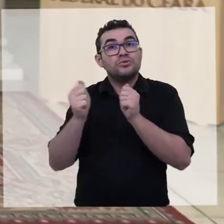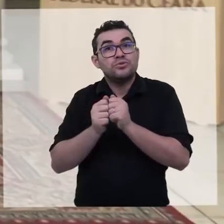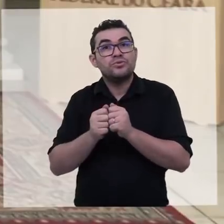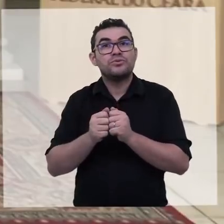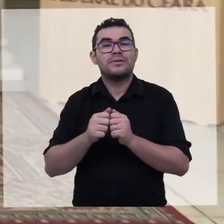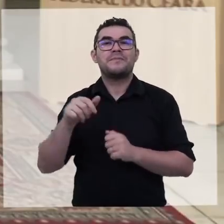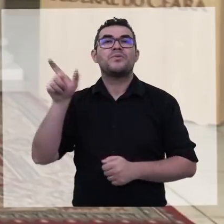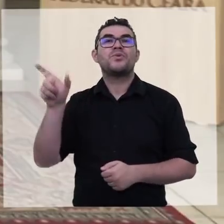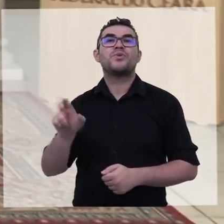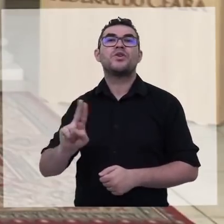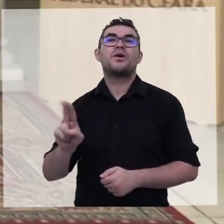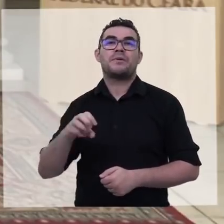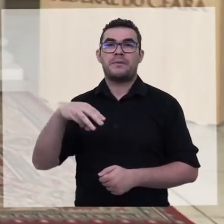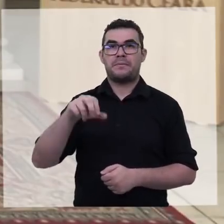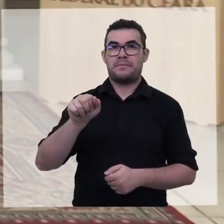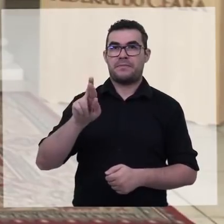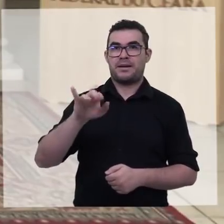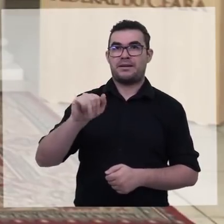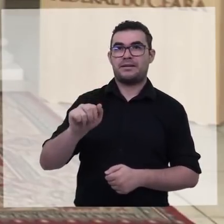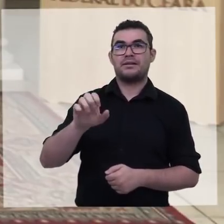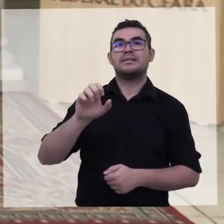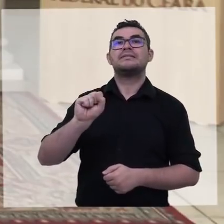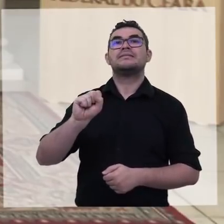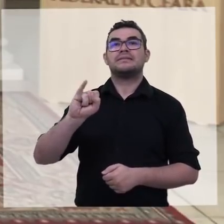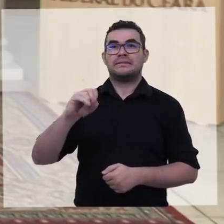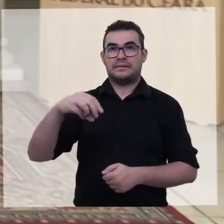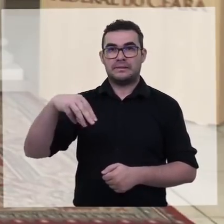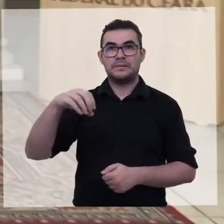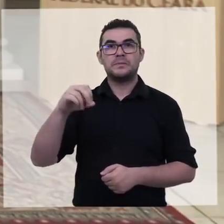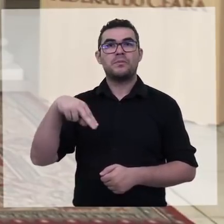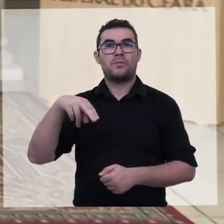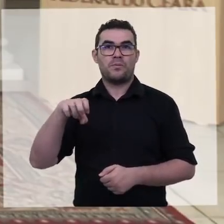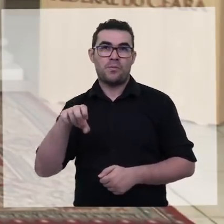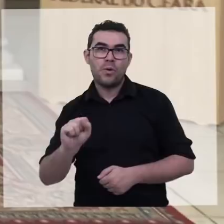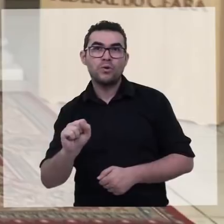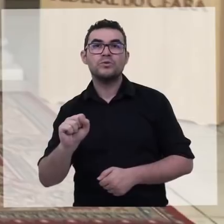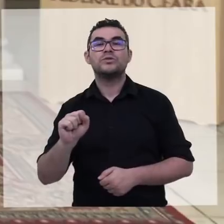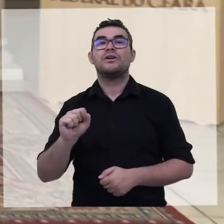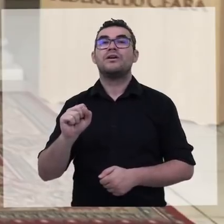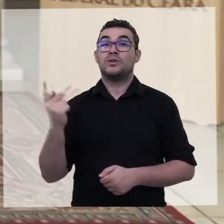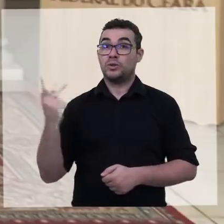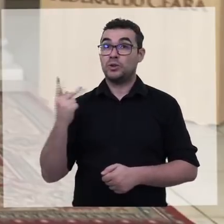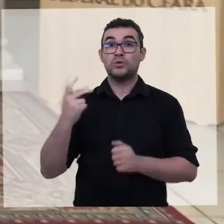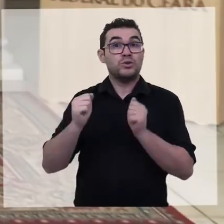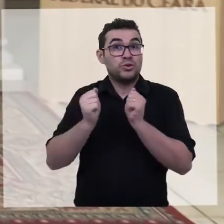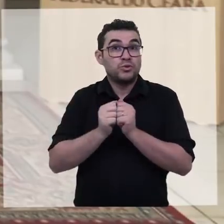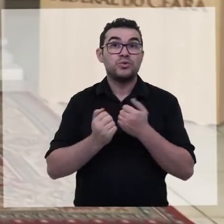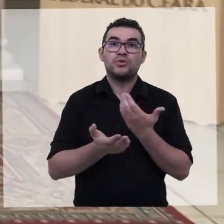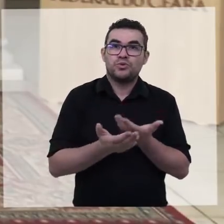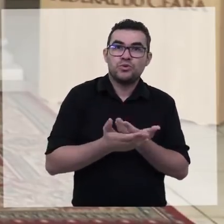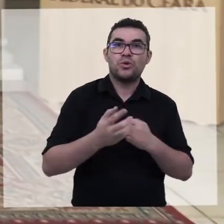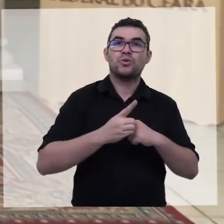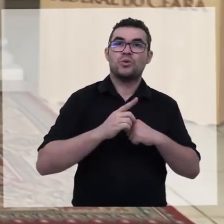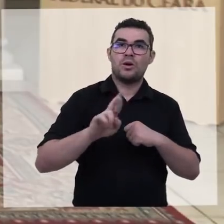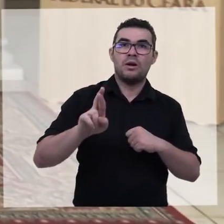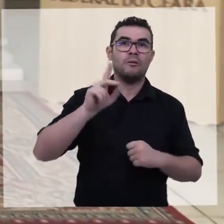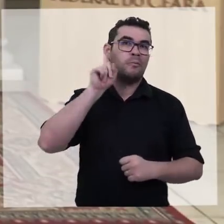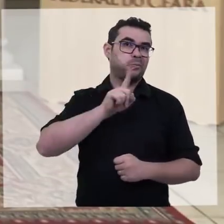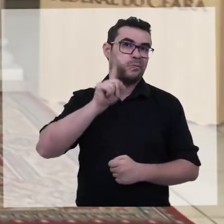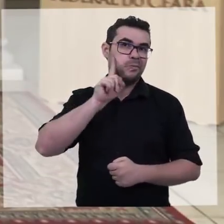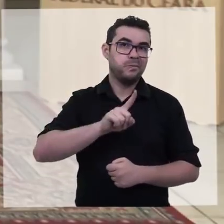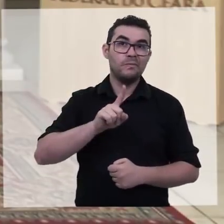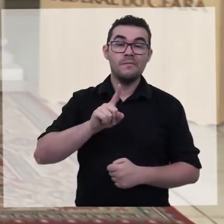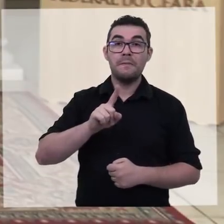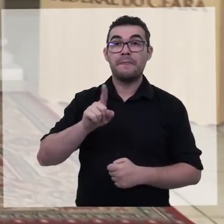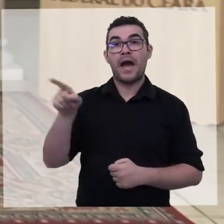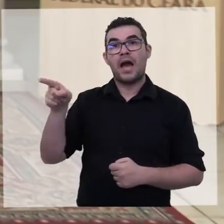doutorado nos Estados Unidos. Eu conheci a Maria Simas nos Estados Unidos. Nós fizemos doutorado juntos e ela foi para Portugal